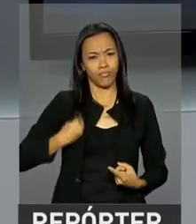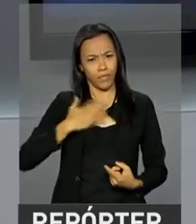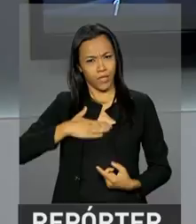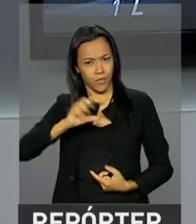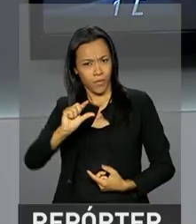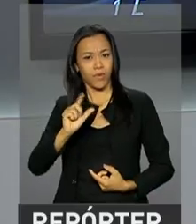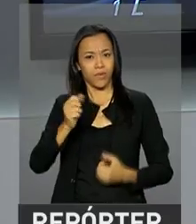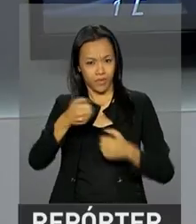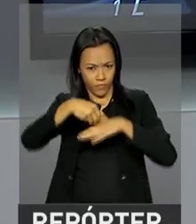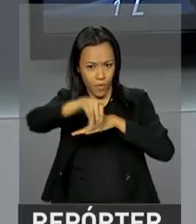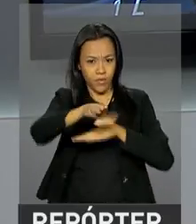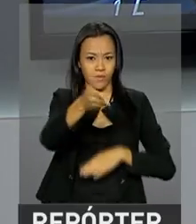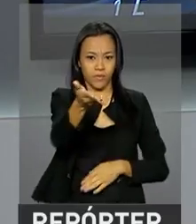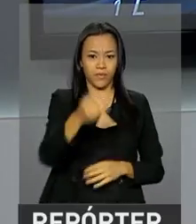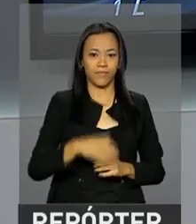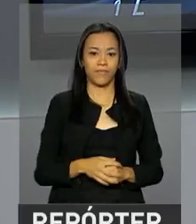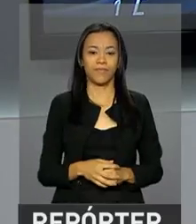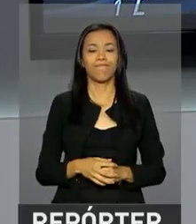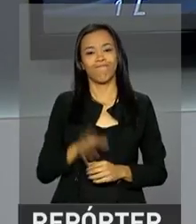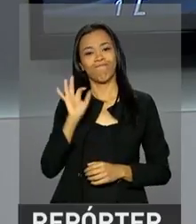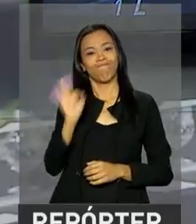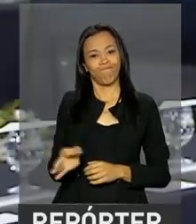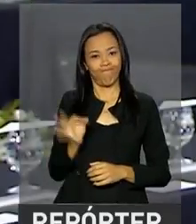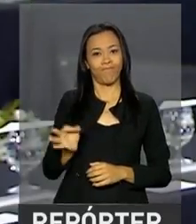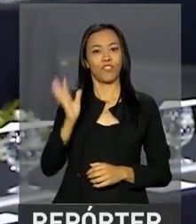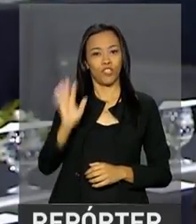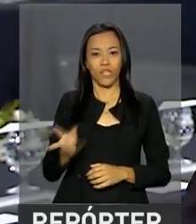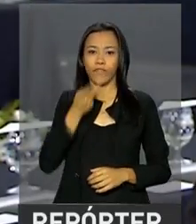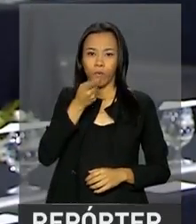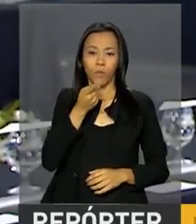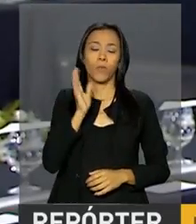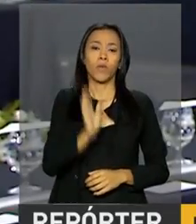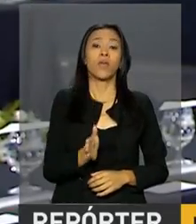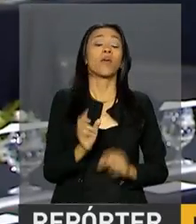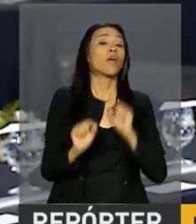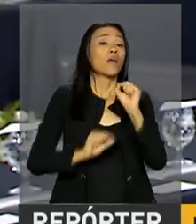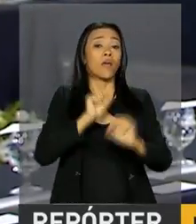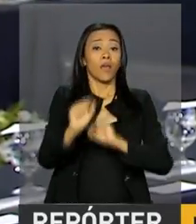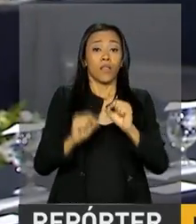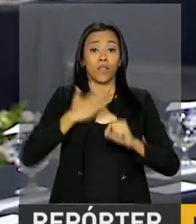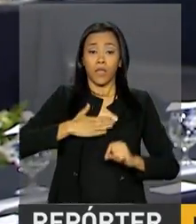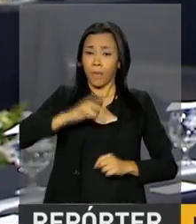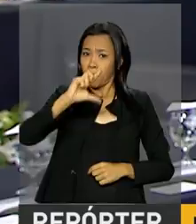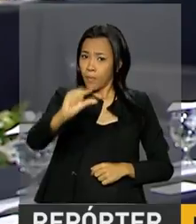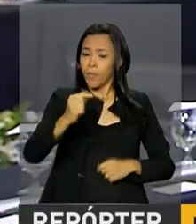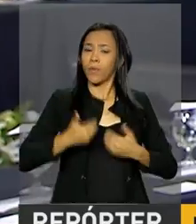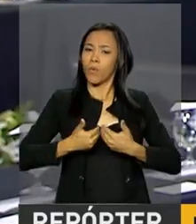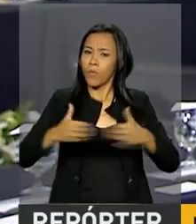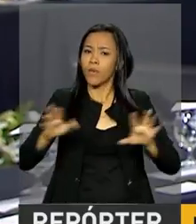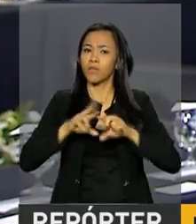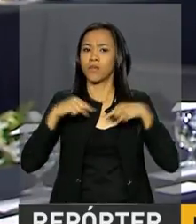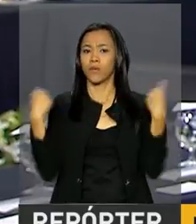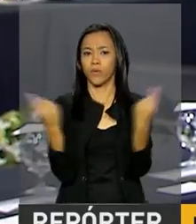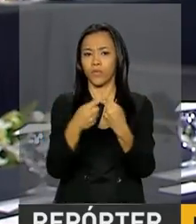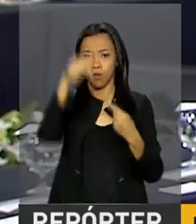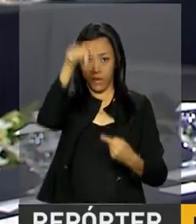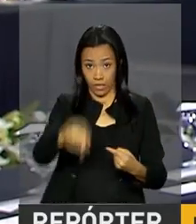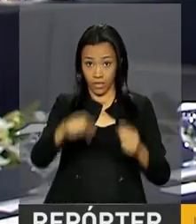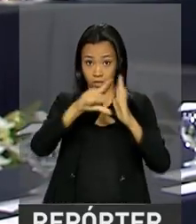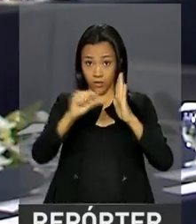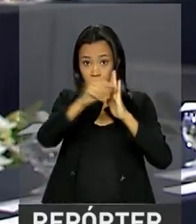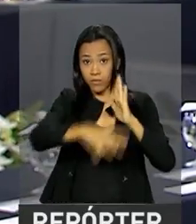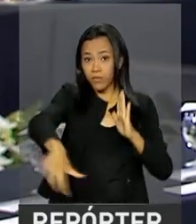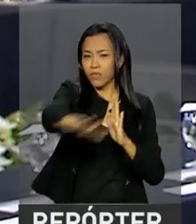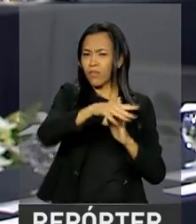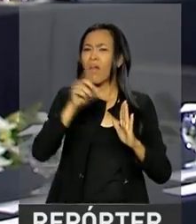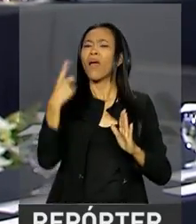João? Ô Jaime, exatamente como você falou, essa reunião ela deve começar daqui a pouco aqui no Palácio do Planalto. É uma reunião